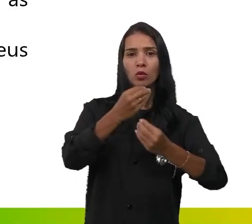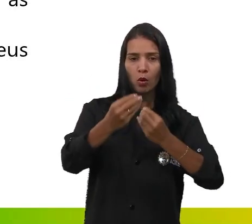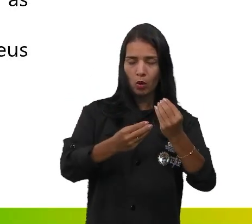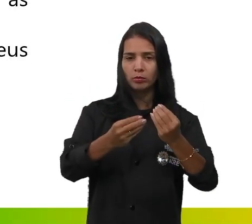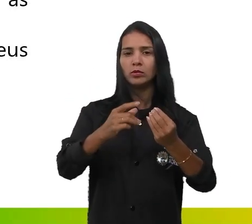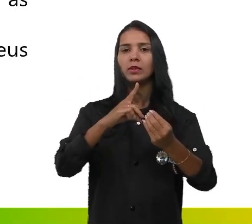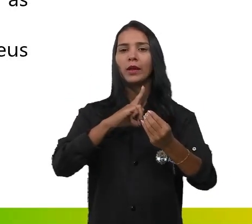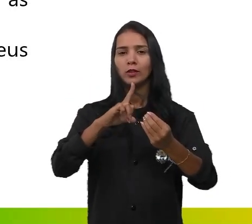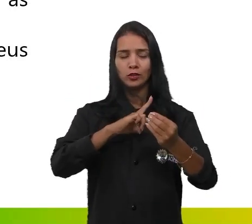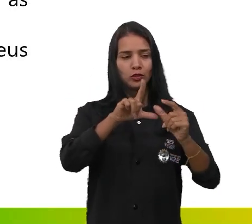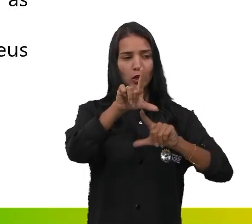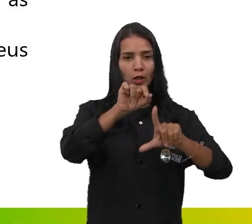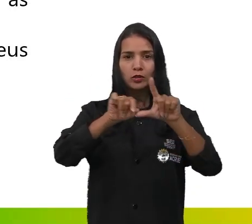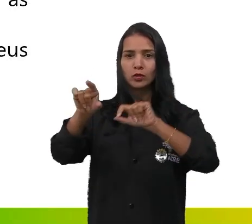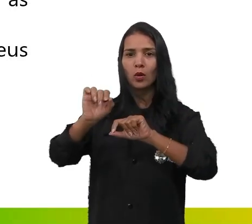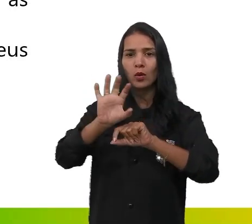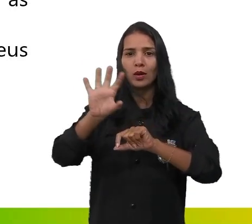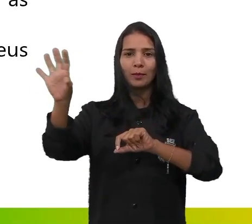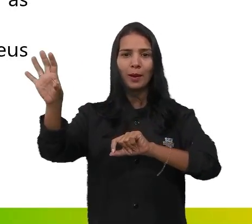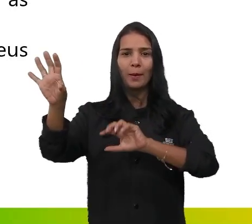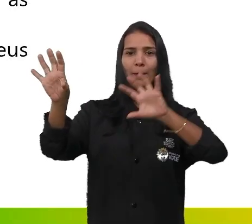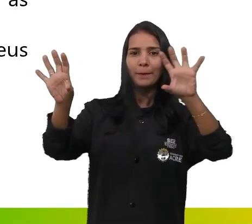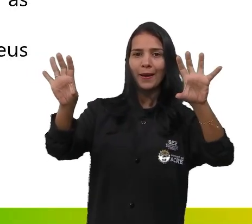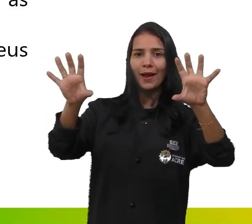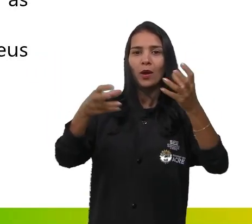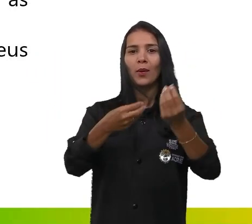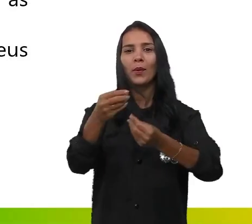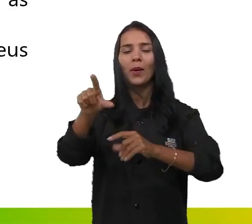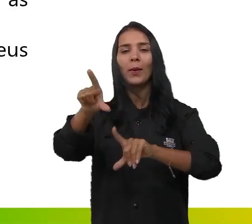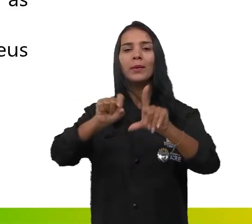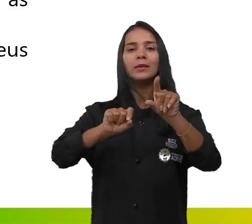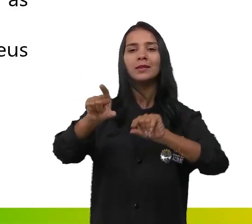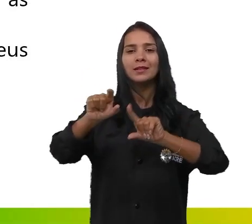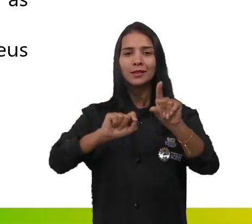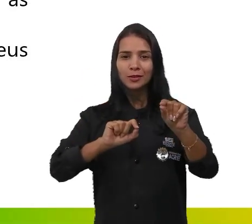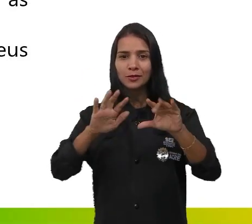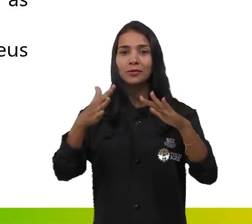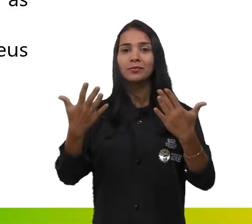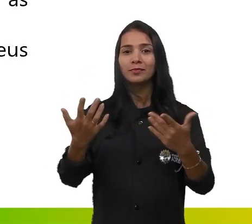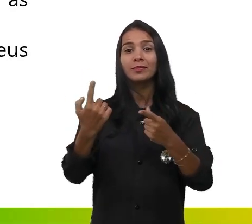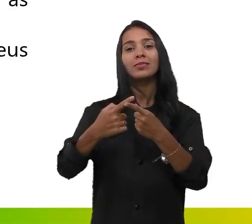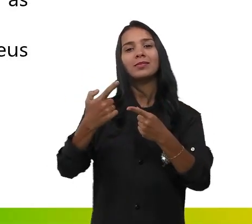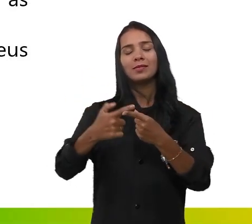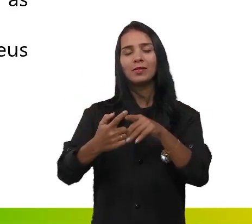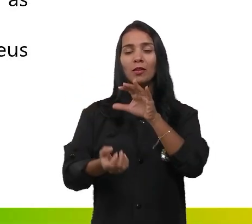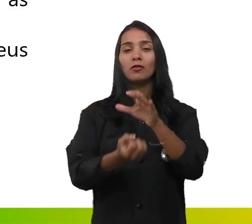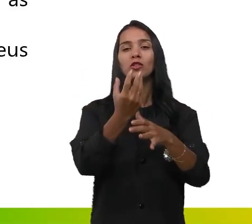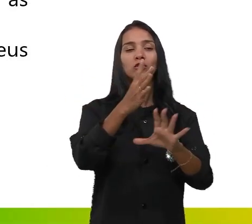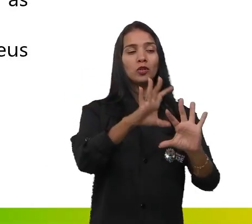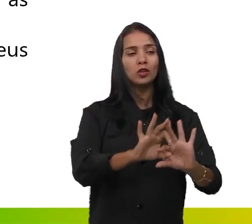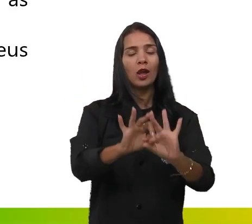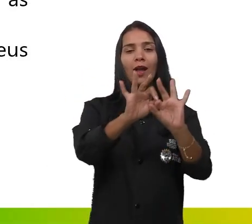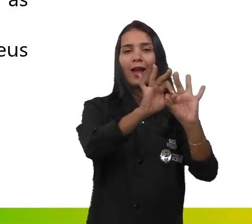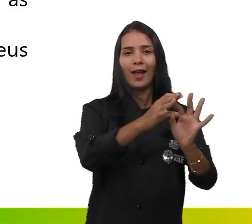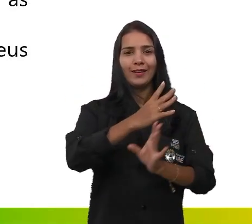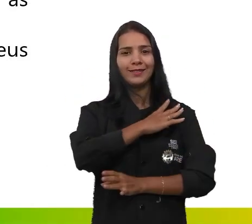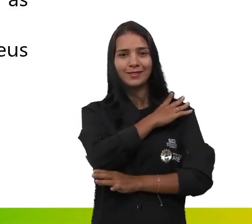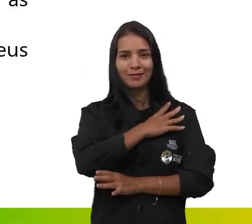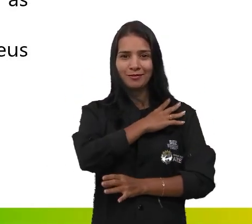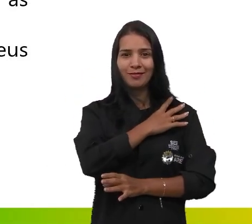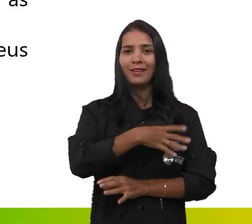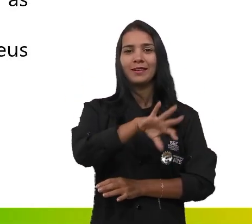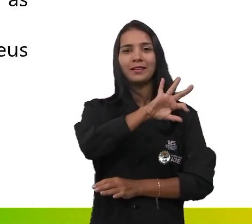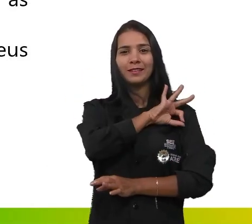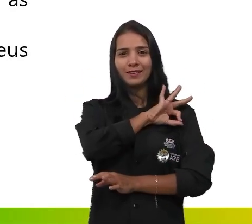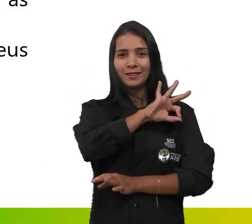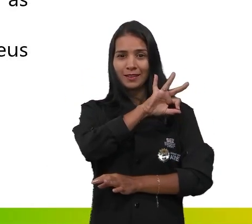esse lado? Um grande exemplo que nós vamos citar aqui foi a formação das alianças militares, como é o caso da